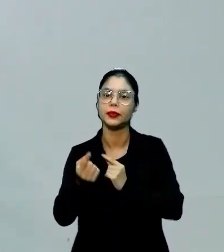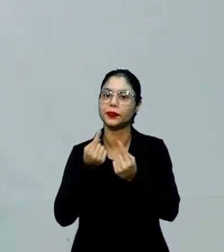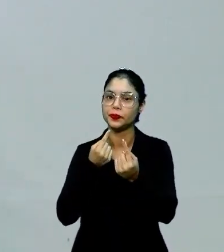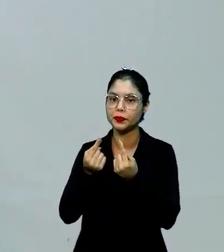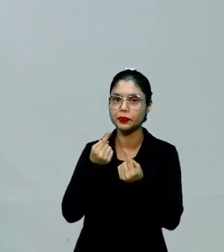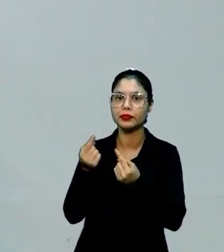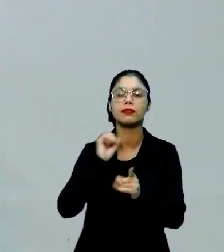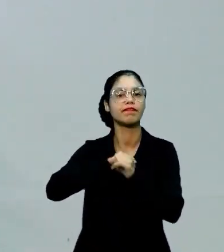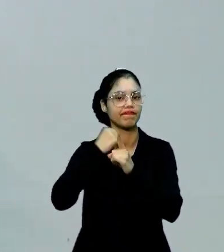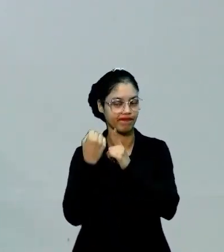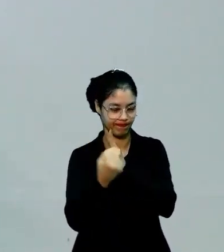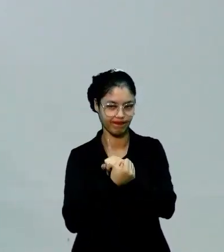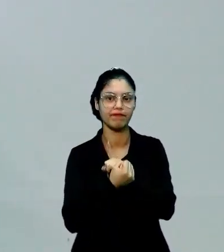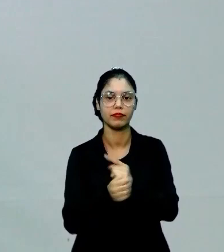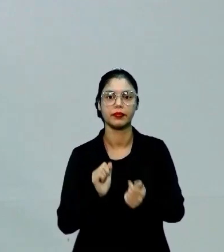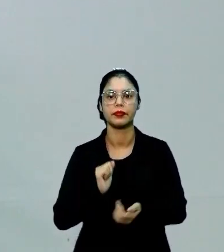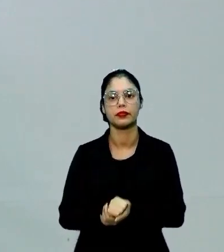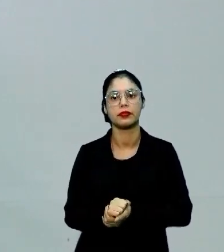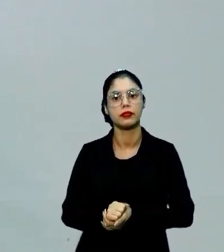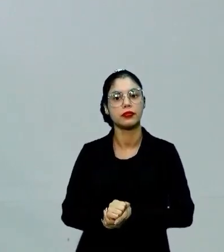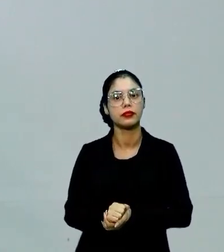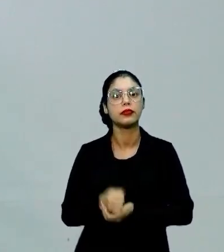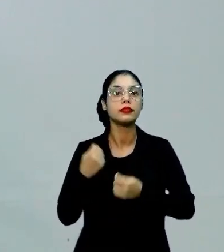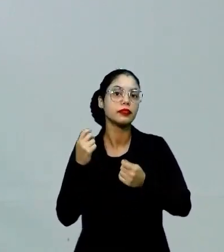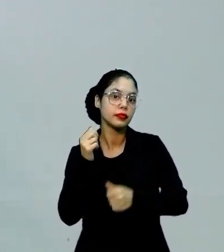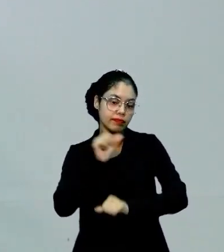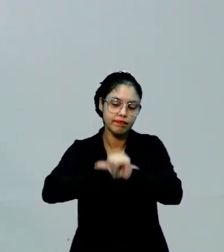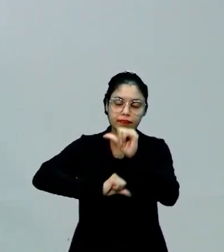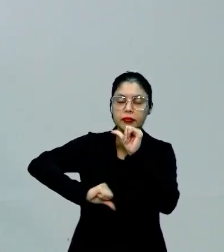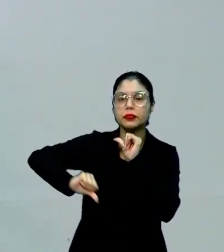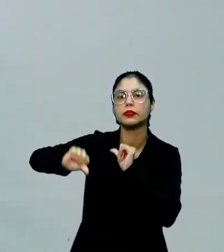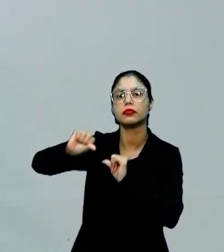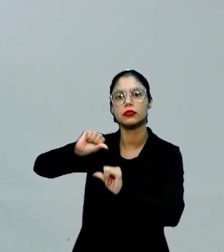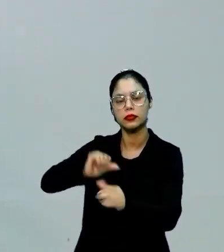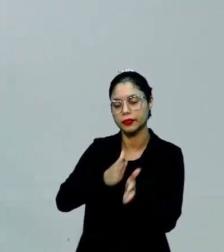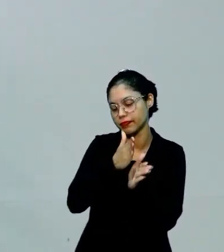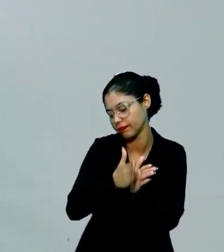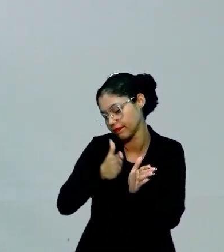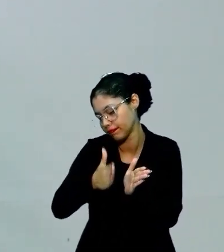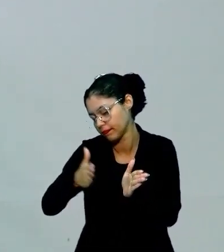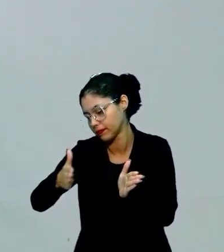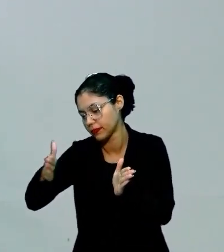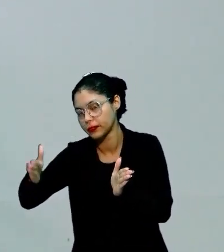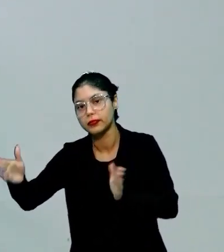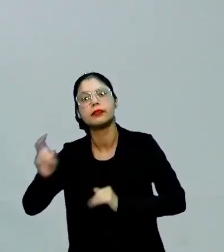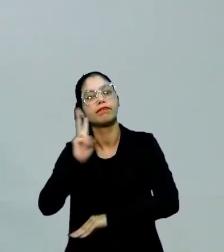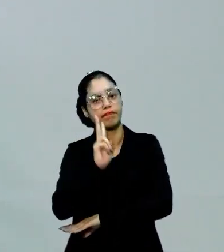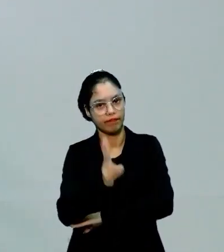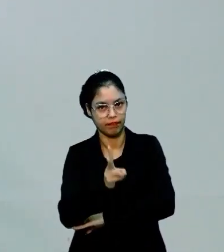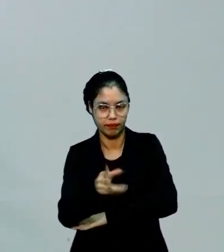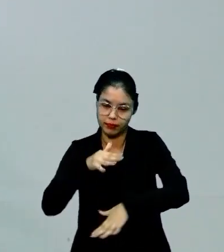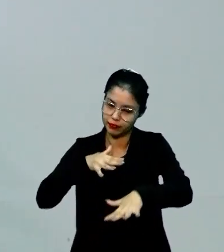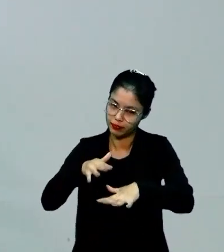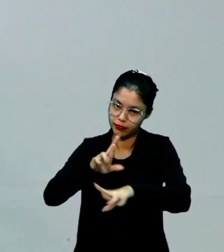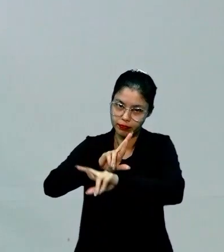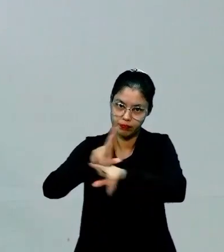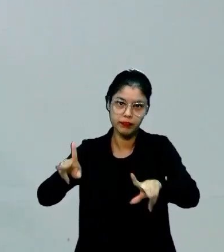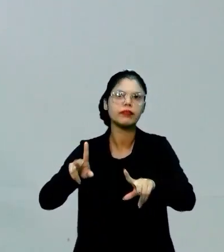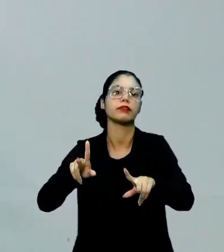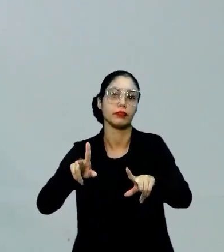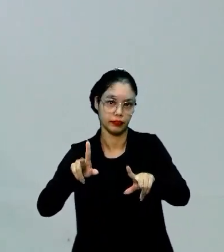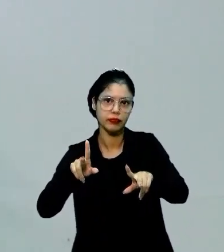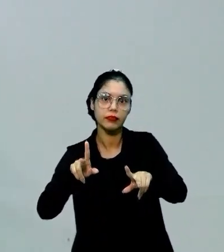dialética social. A sociedade, ela se transforma, ela está em constante movimento.